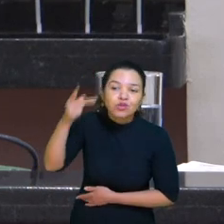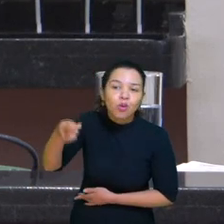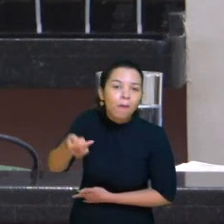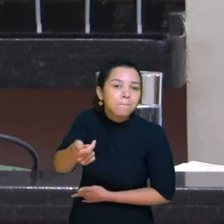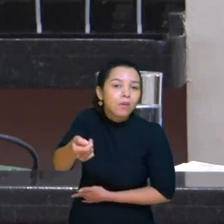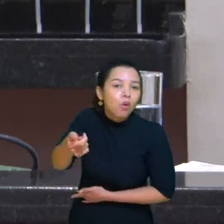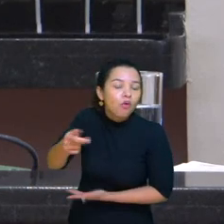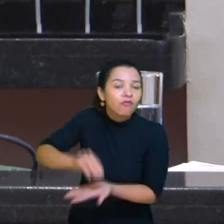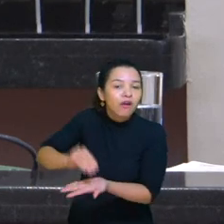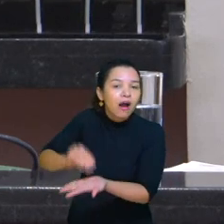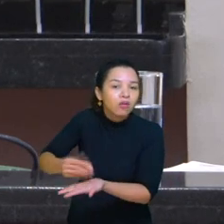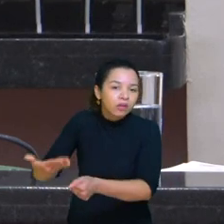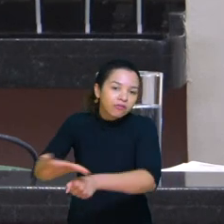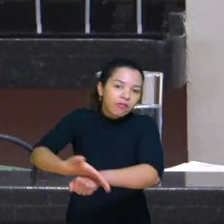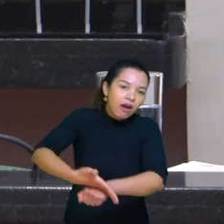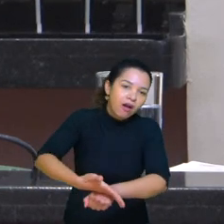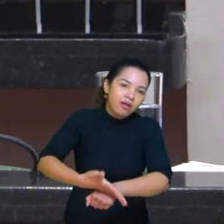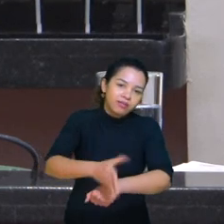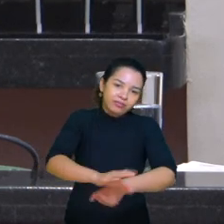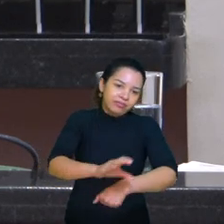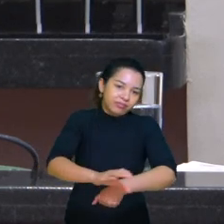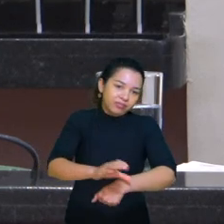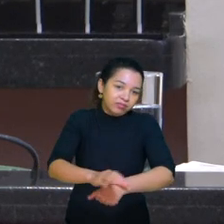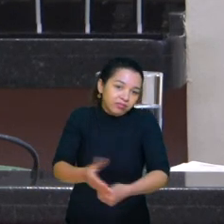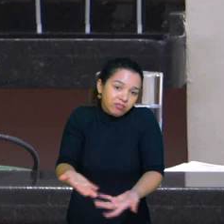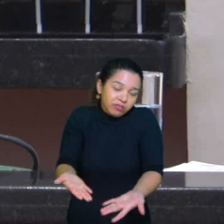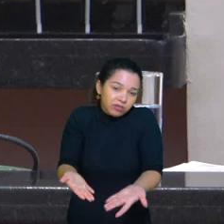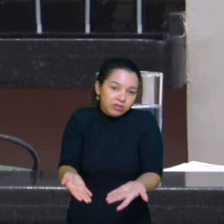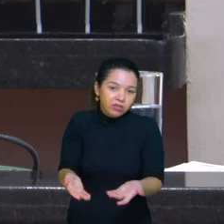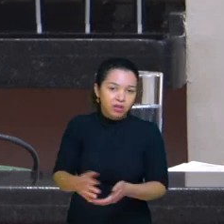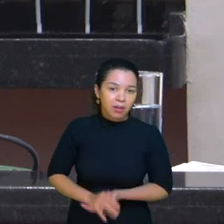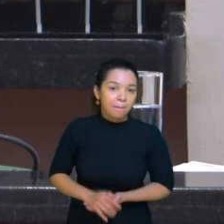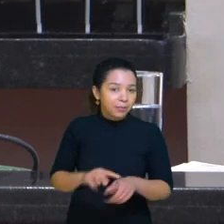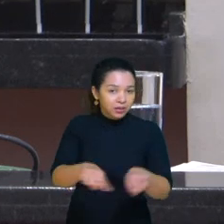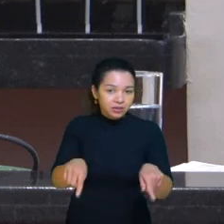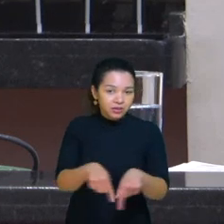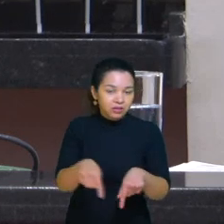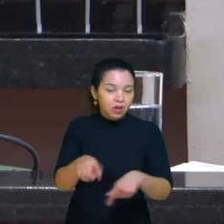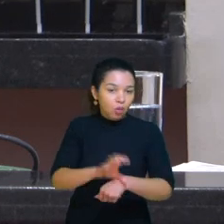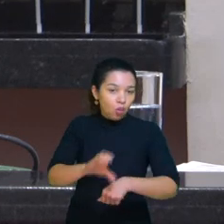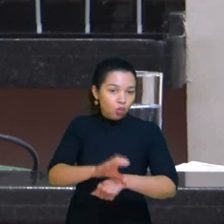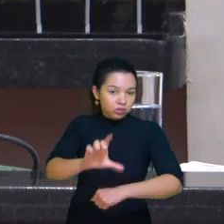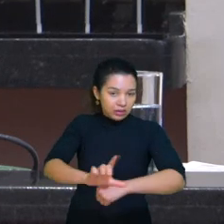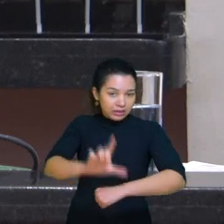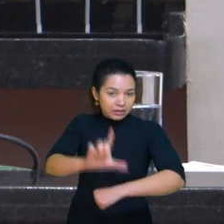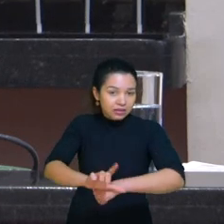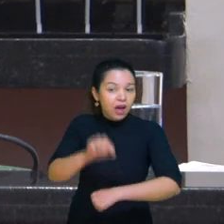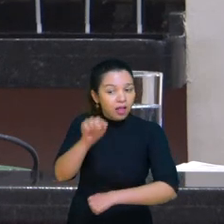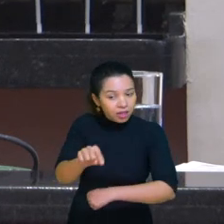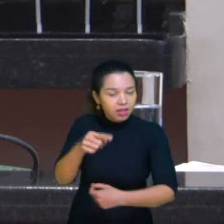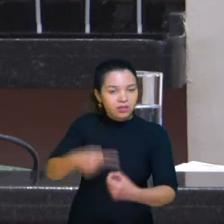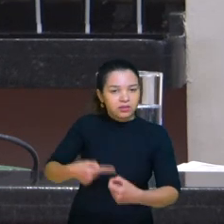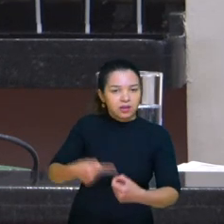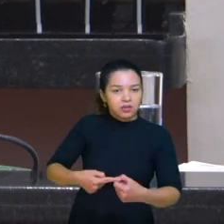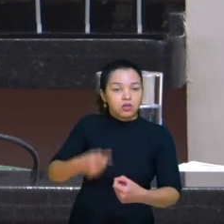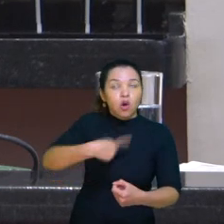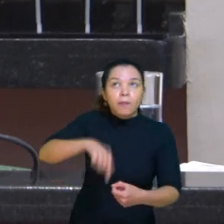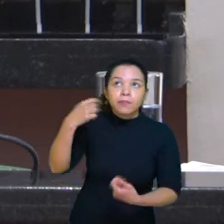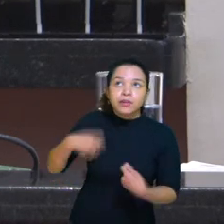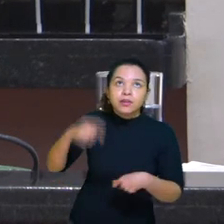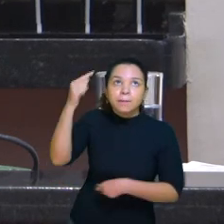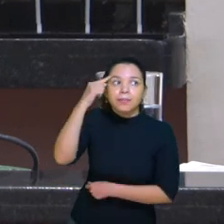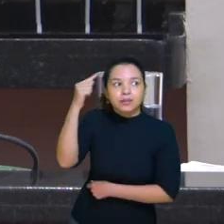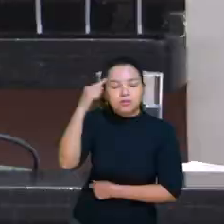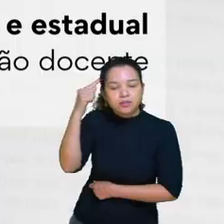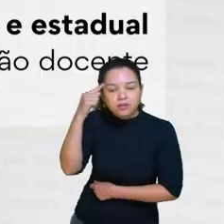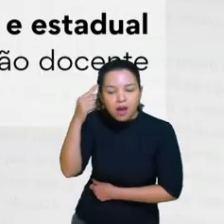se viabilizassem essa turma e de licenciatura naquela cidade então nós precisamos pensar Para